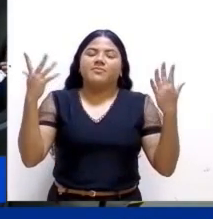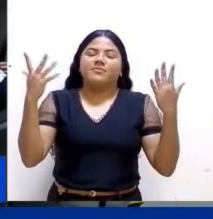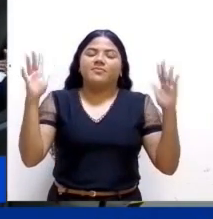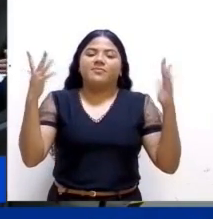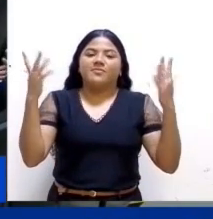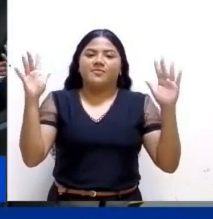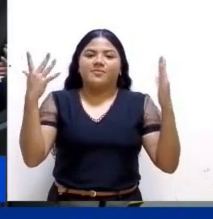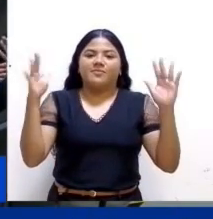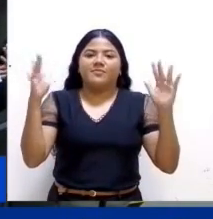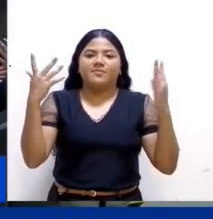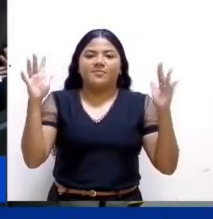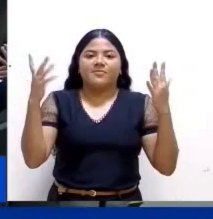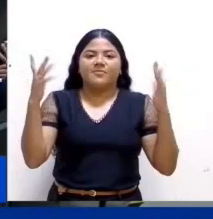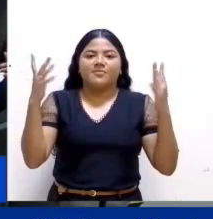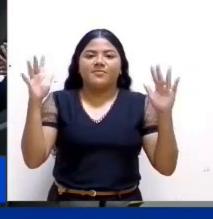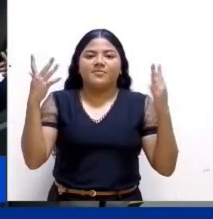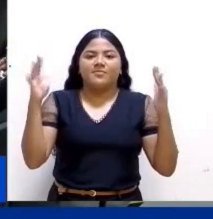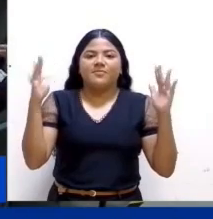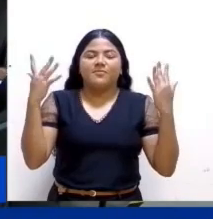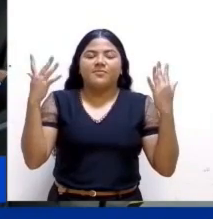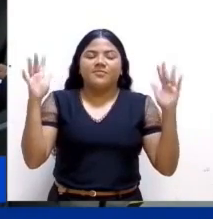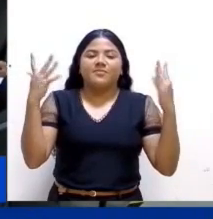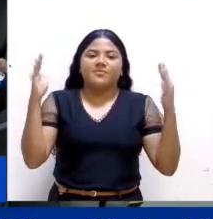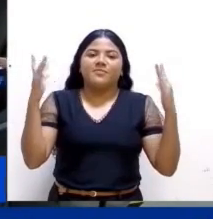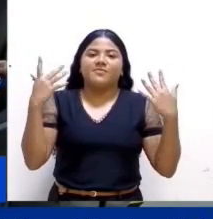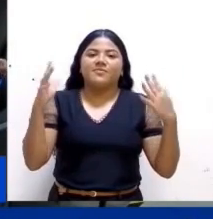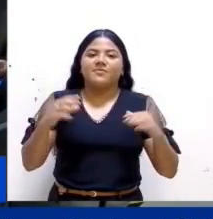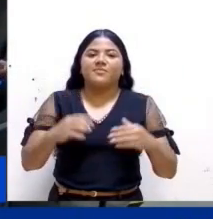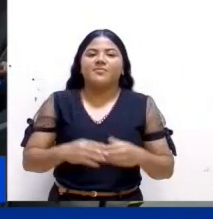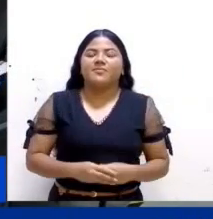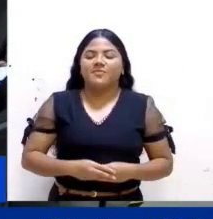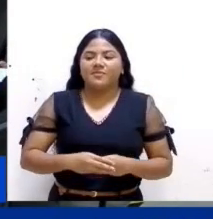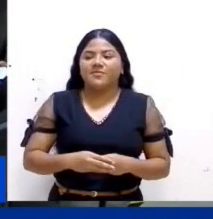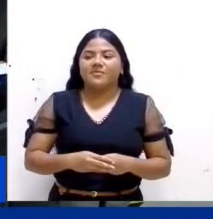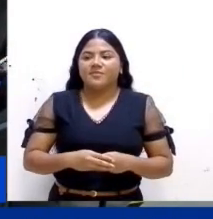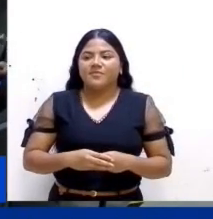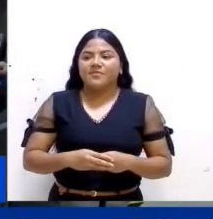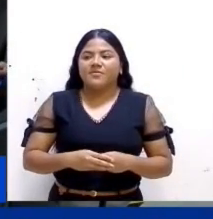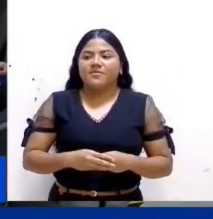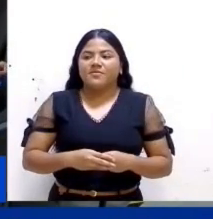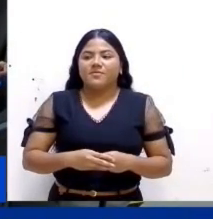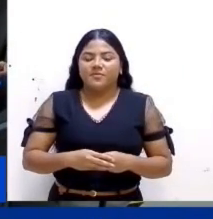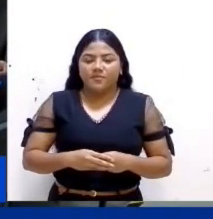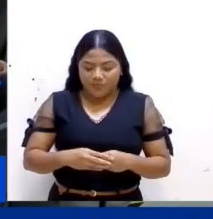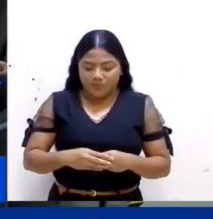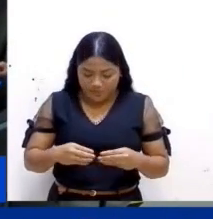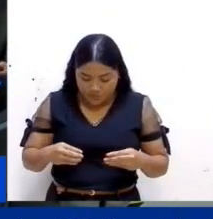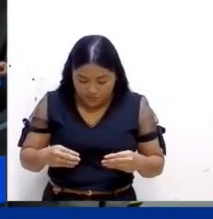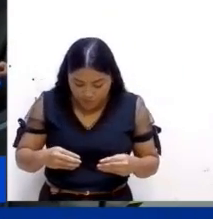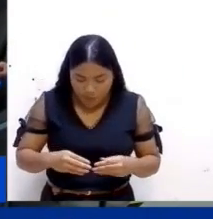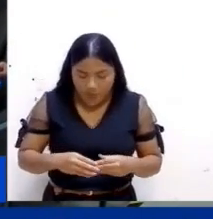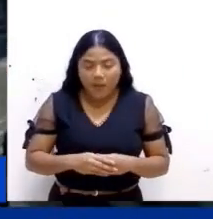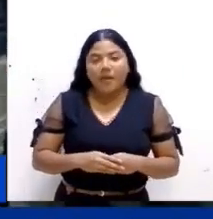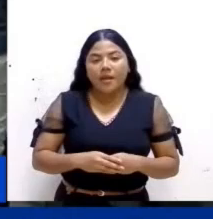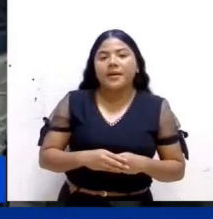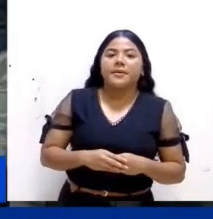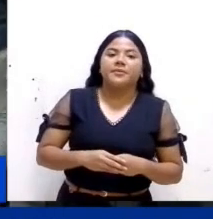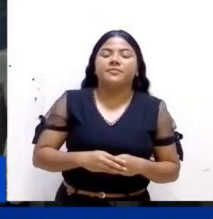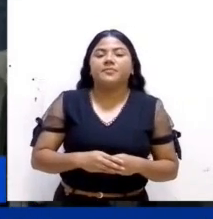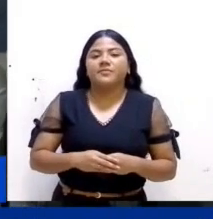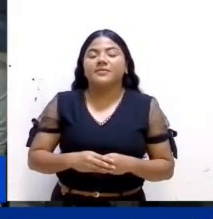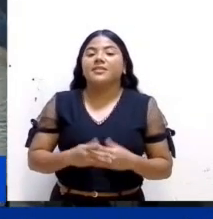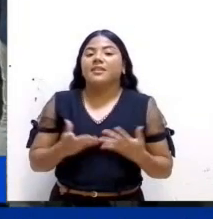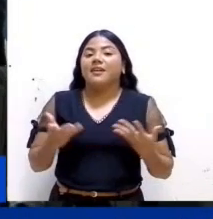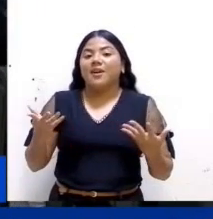Obrigado. Com a palavra, o Rivaldo. Agora, Maria, agora que eu vou te chamar para